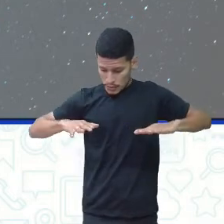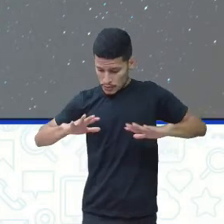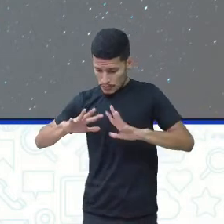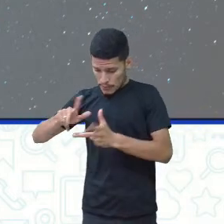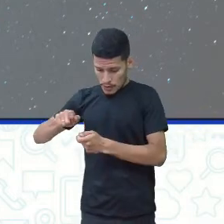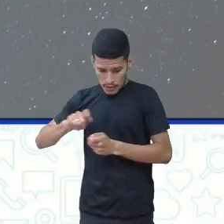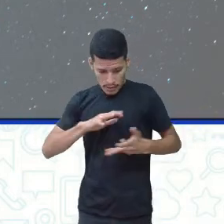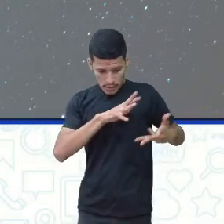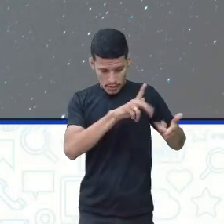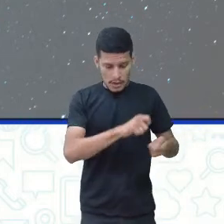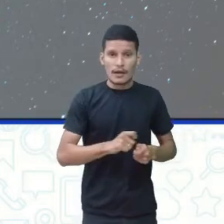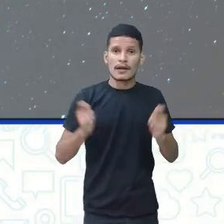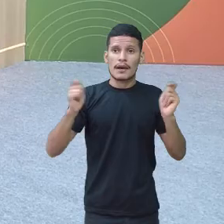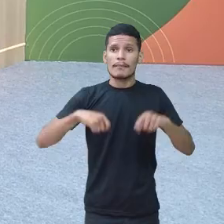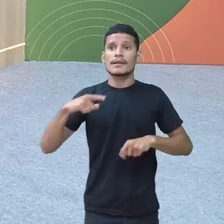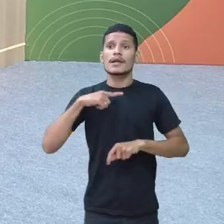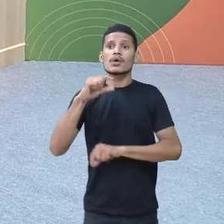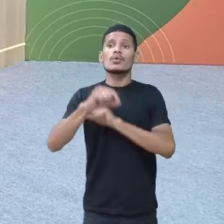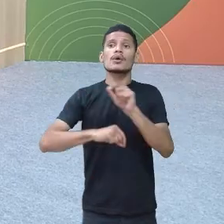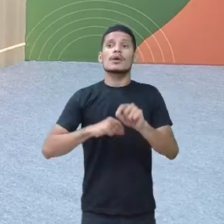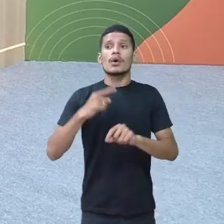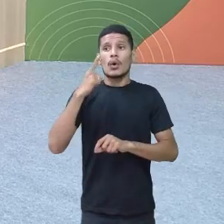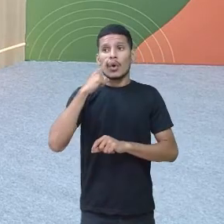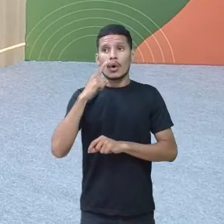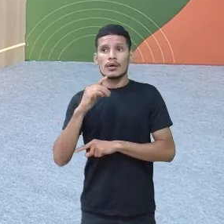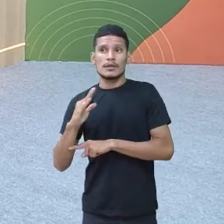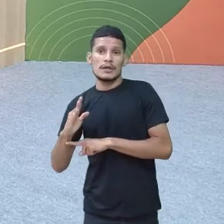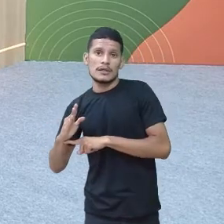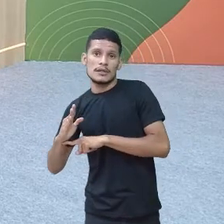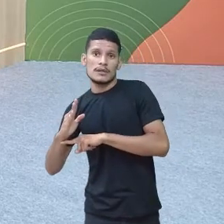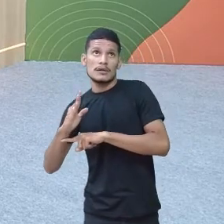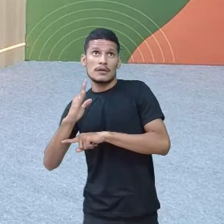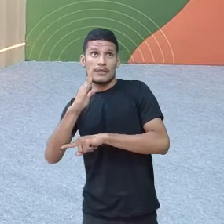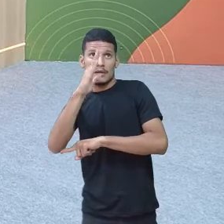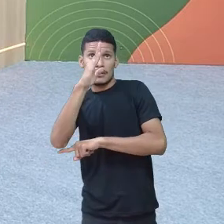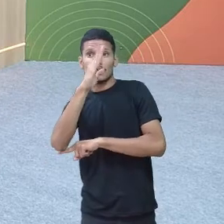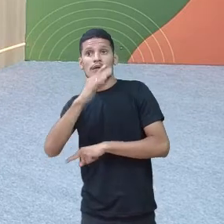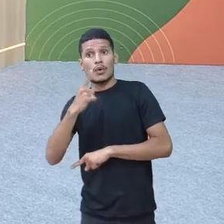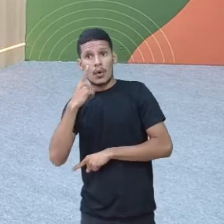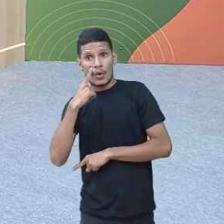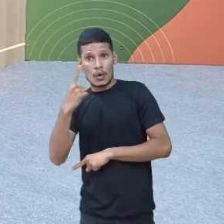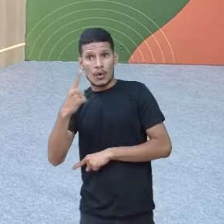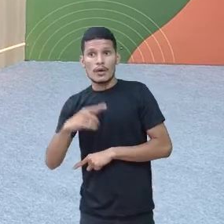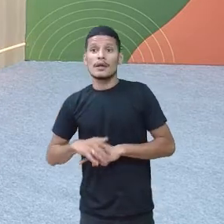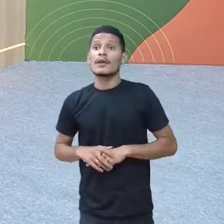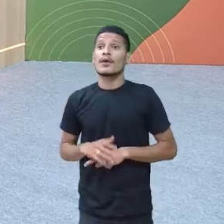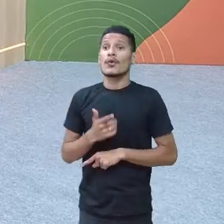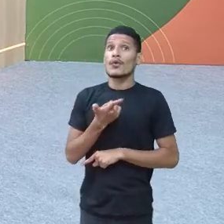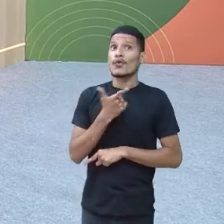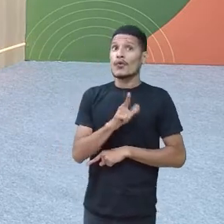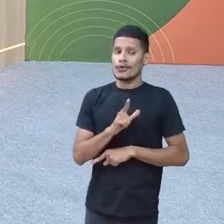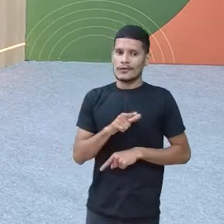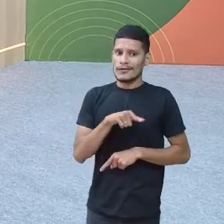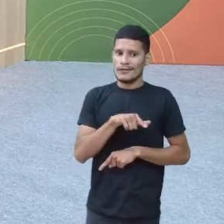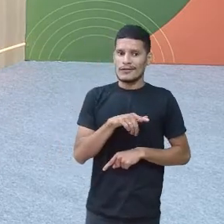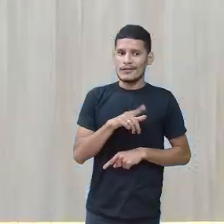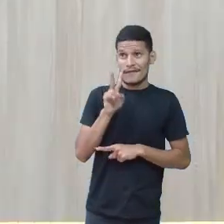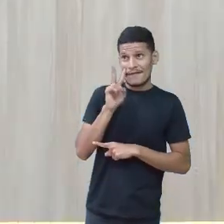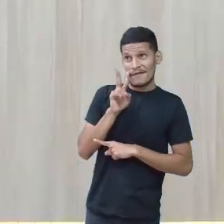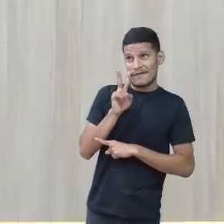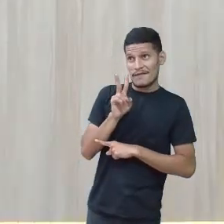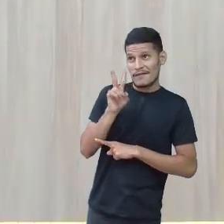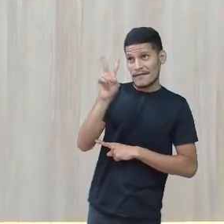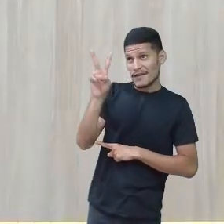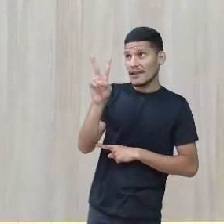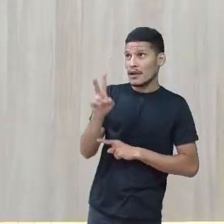consegue calcular esse ângulo daqui, ó. Agora ficou fácil, né? Perceber matemática? E aí a gente tem o outro lado. Quando a Terra chega